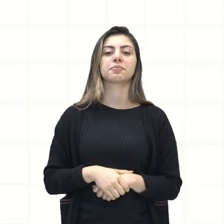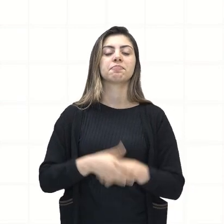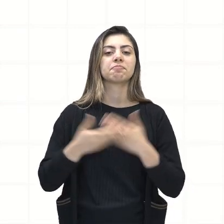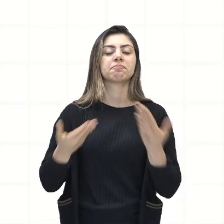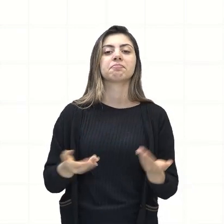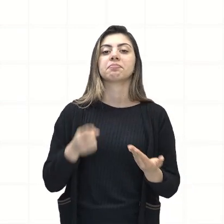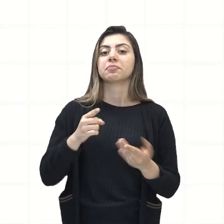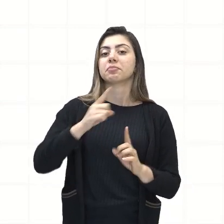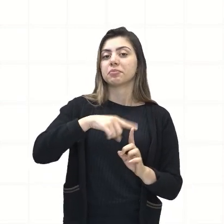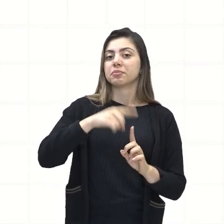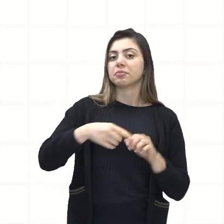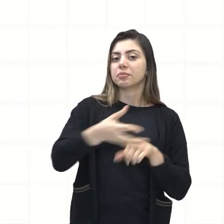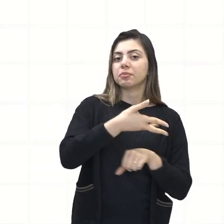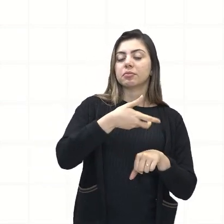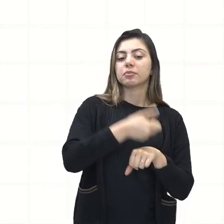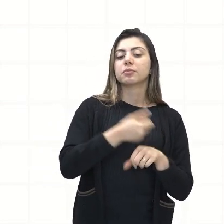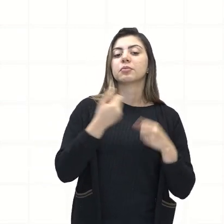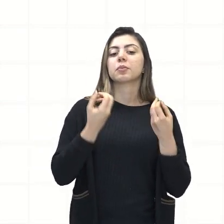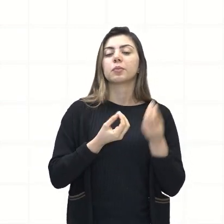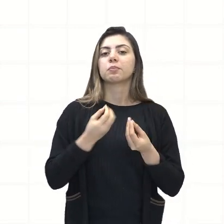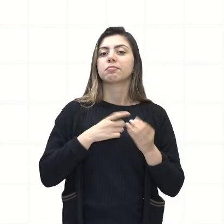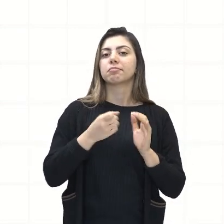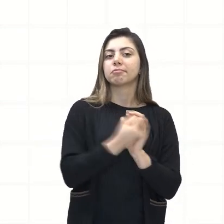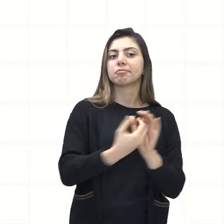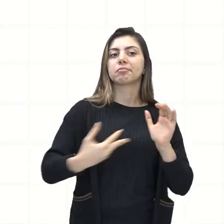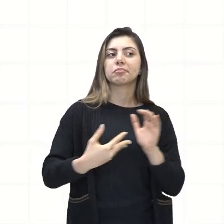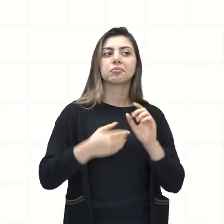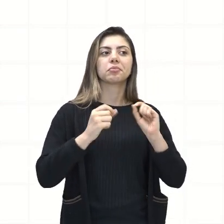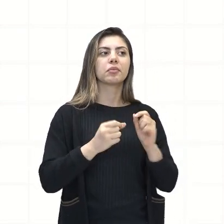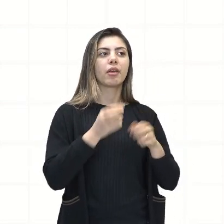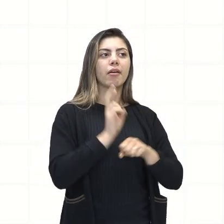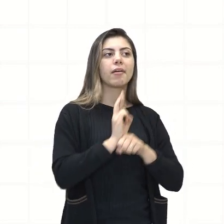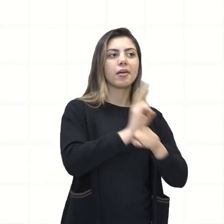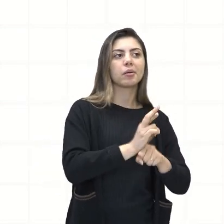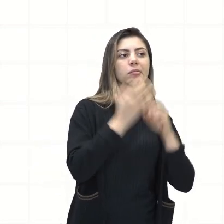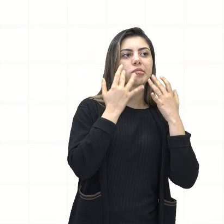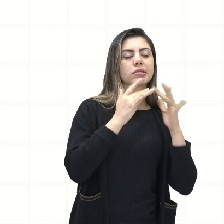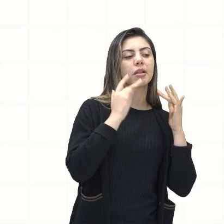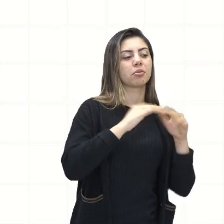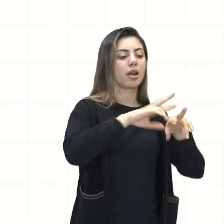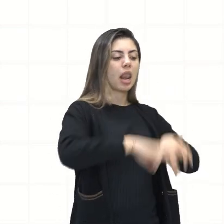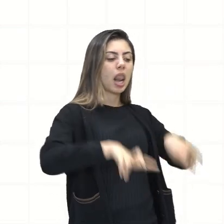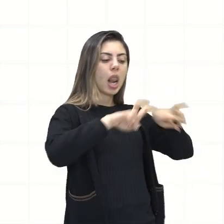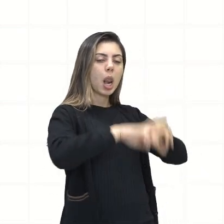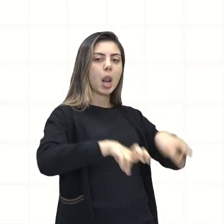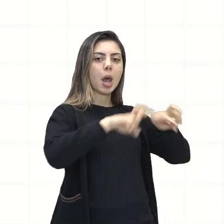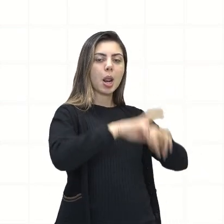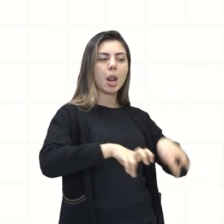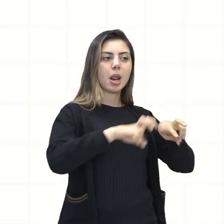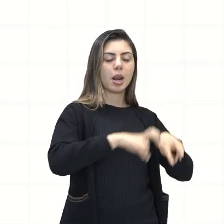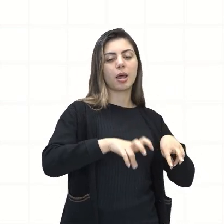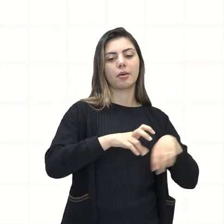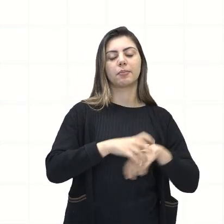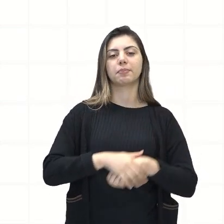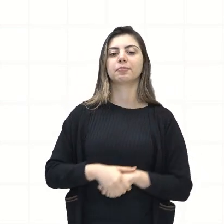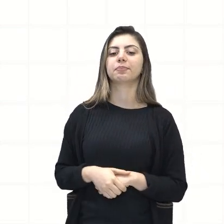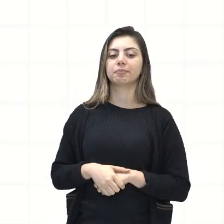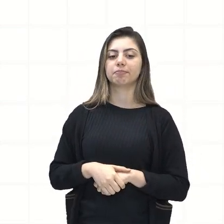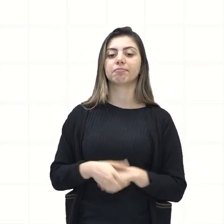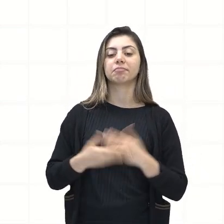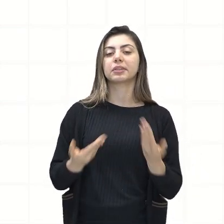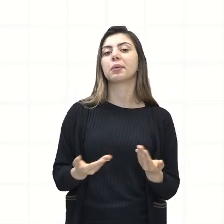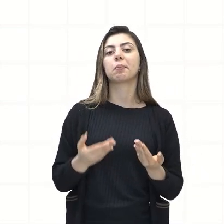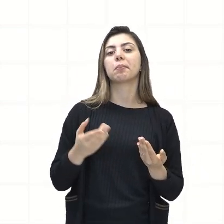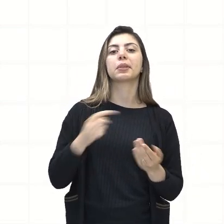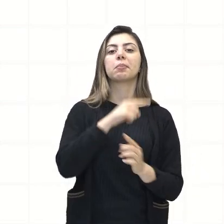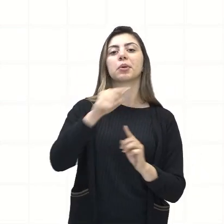forma de colonização, ela é caracterizada pela extração dos bens, recursos naturais disponíveis na colônia em